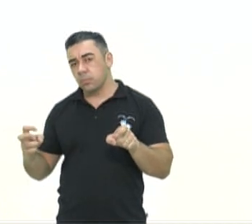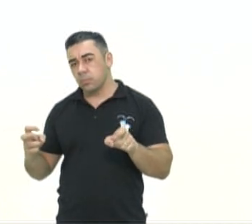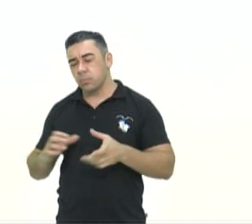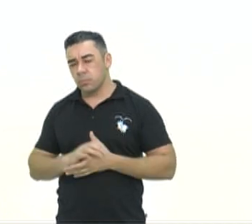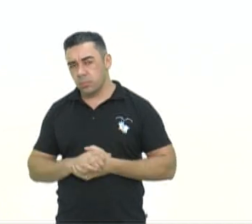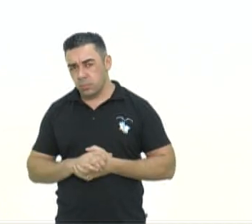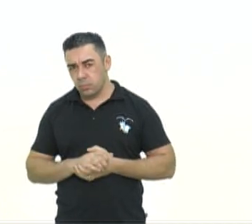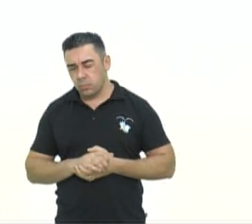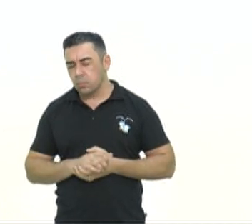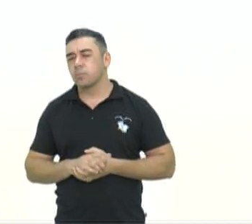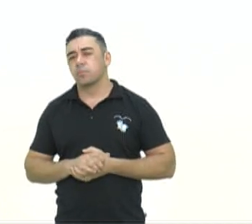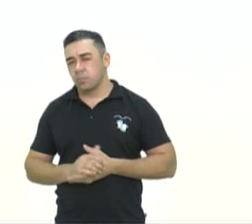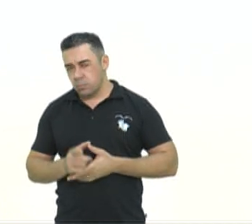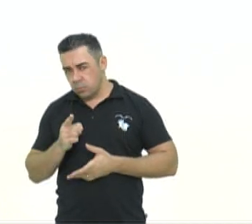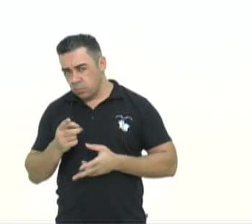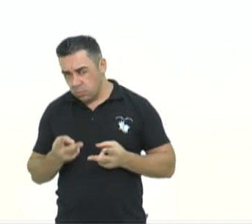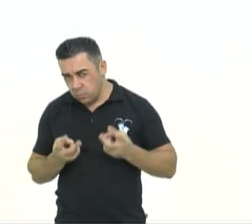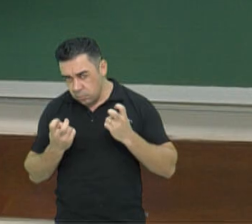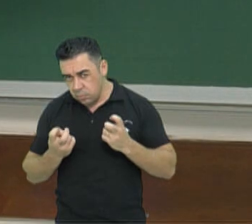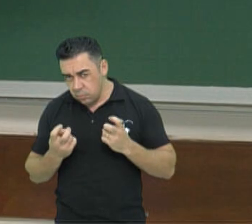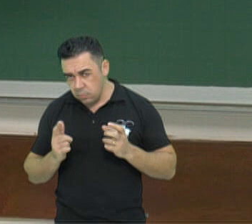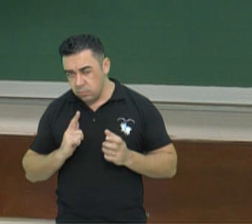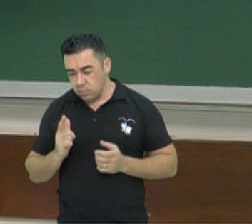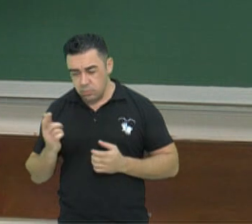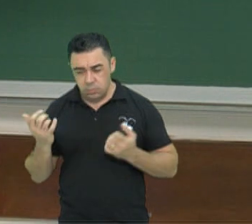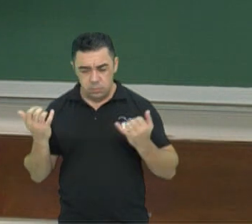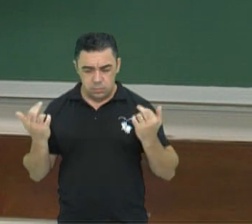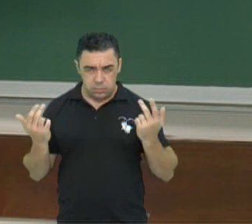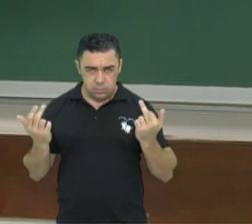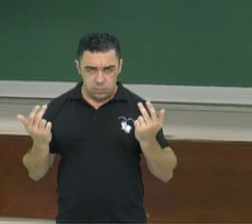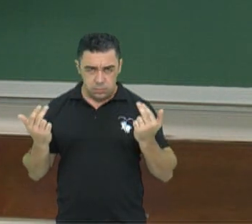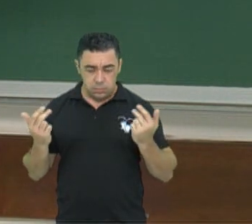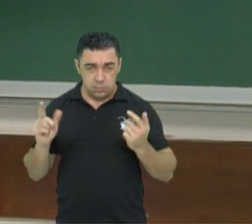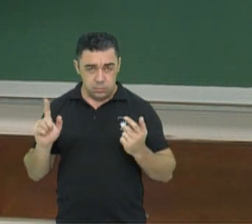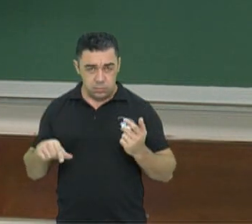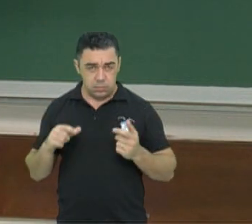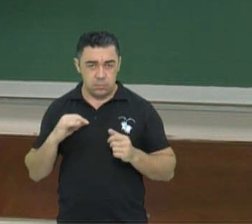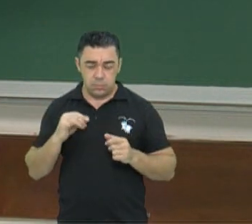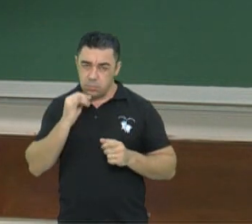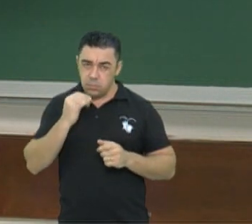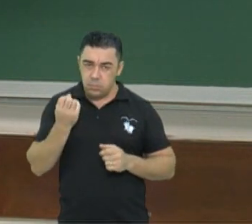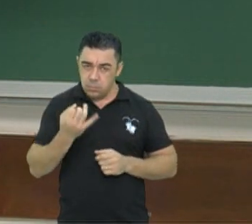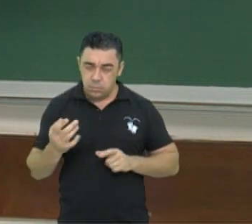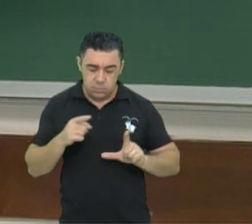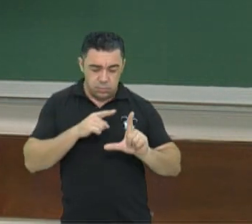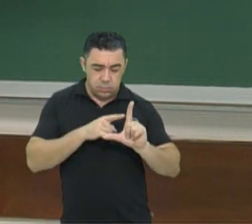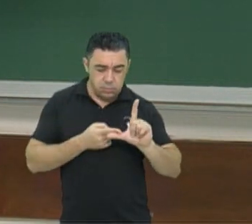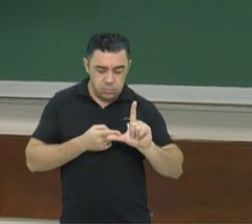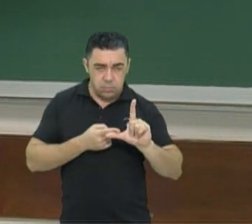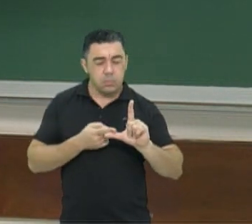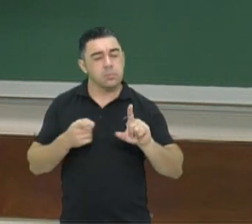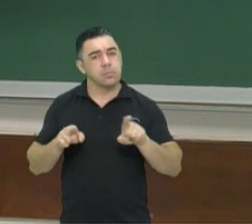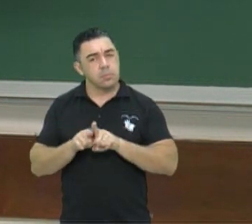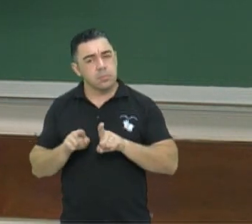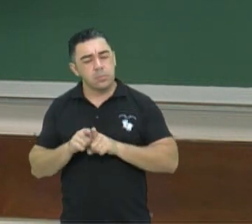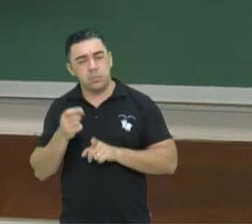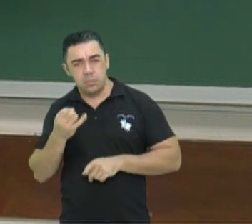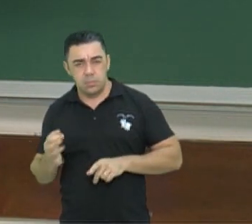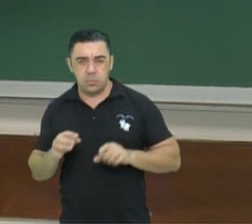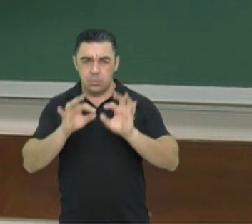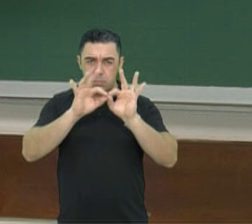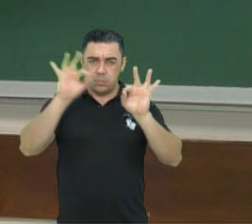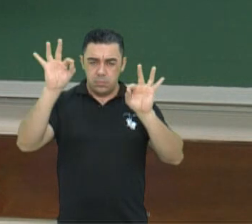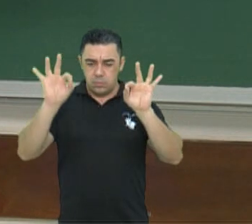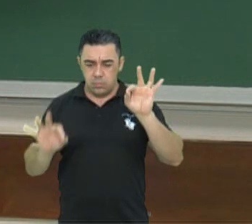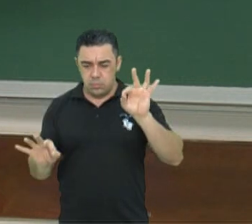1,5. Então, se veja que eles são semelhantes, né, tanto na parte dos ângulos quanto na parte dos lados. Aqui eu tenho